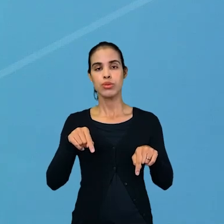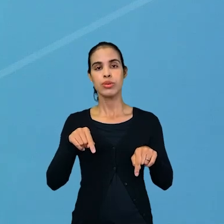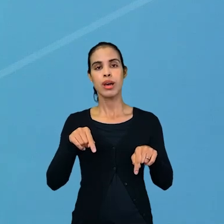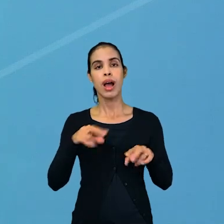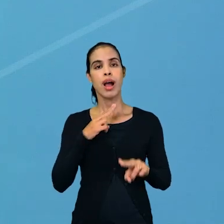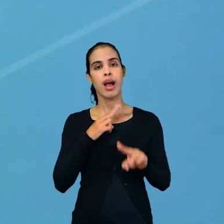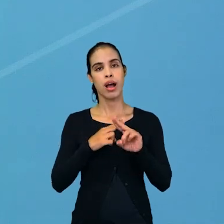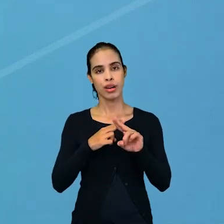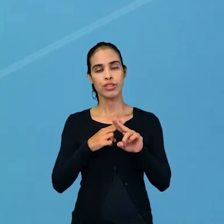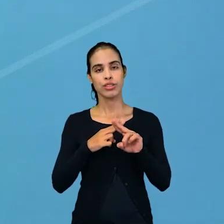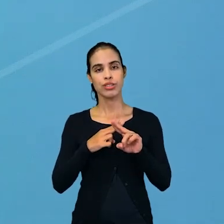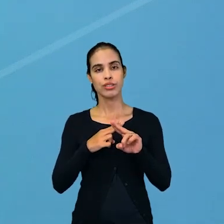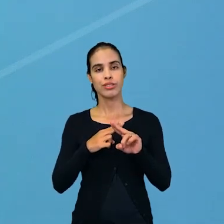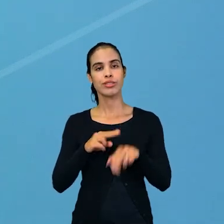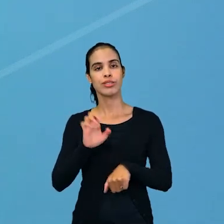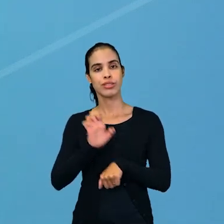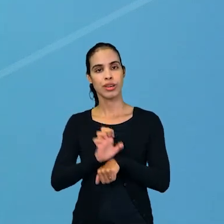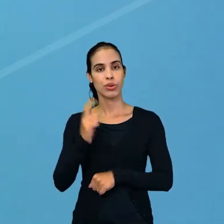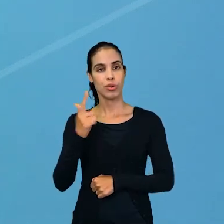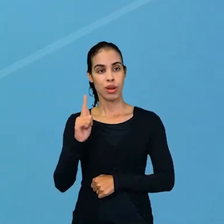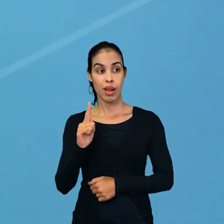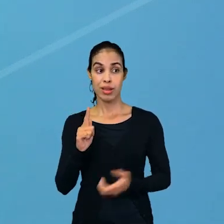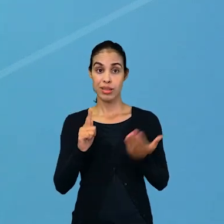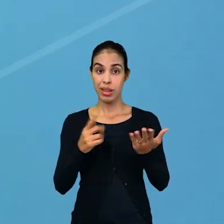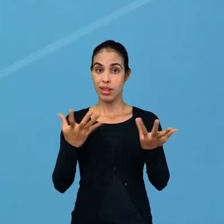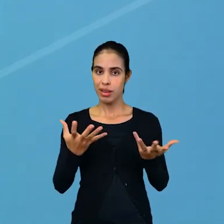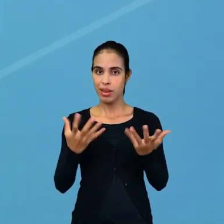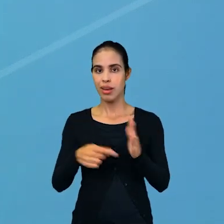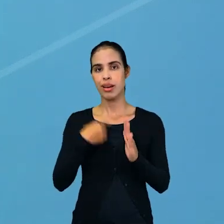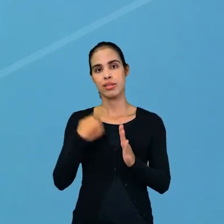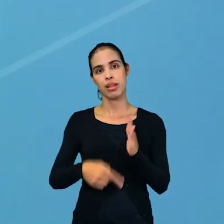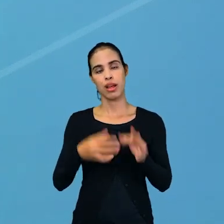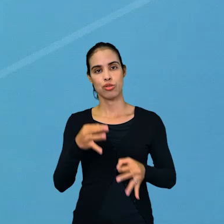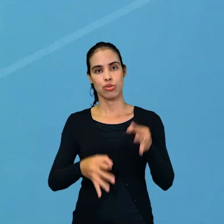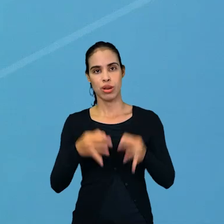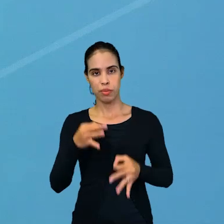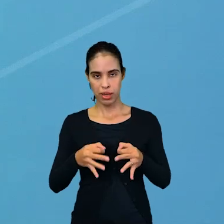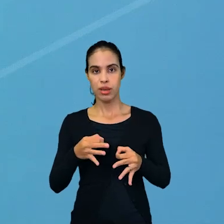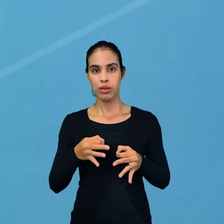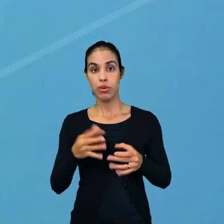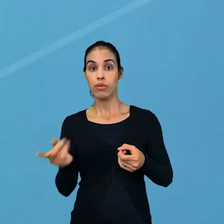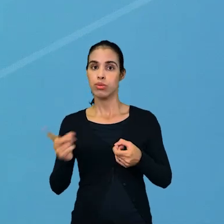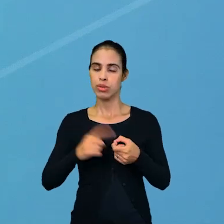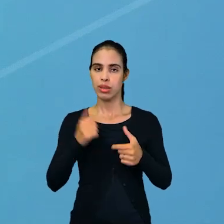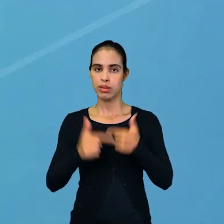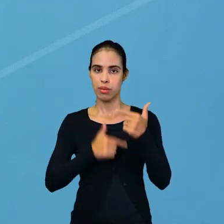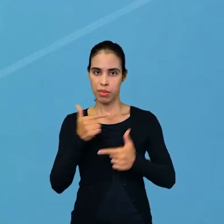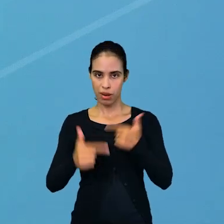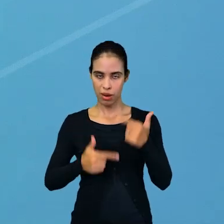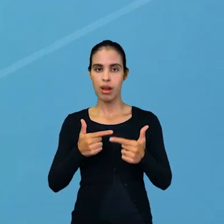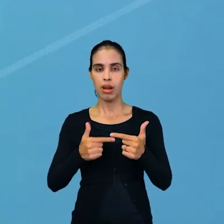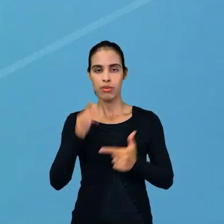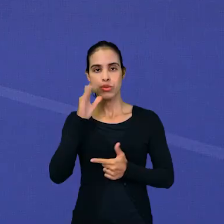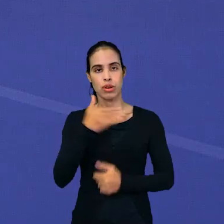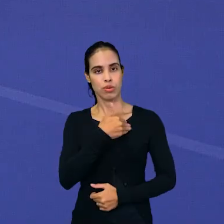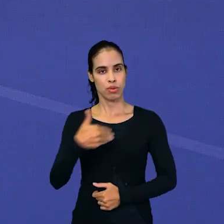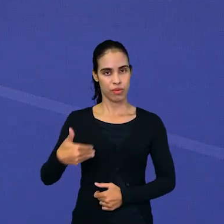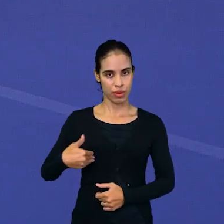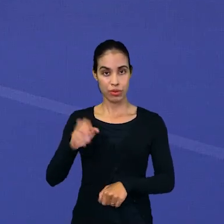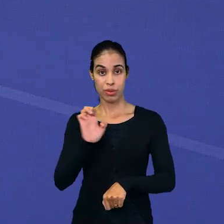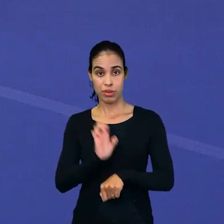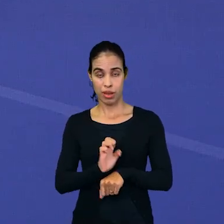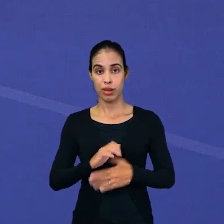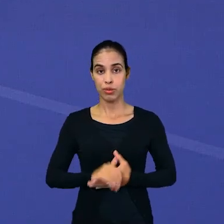Caixa Econômica do Estado de Goiás. O bancário queria anular uma decisão judicial de readmissão no serviço público estadual.